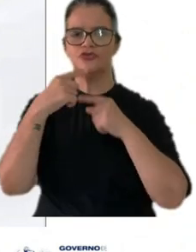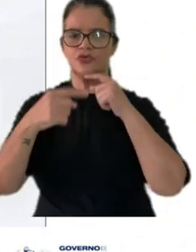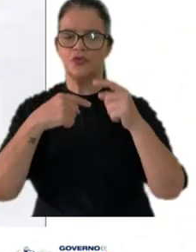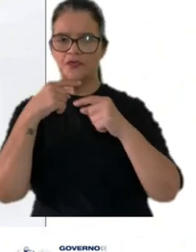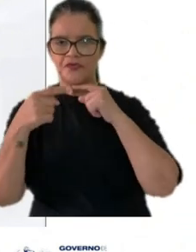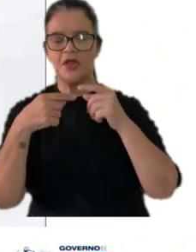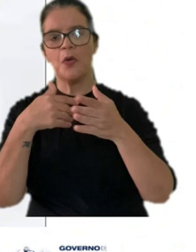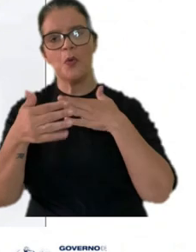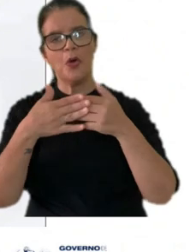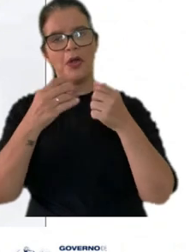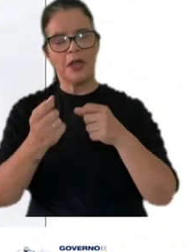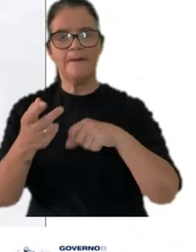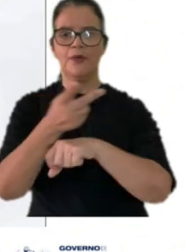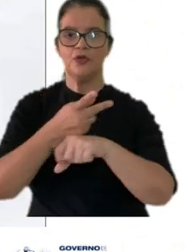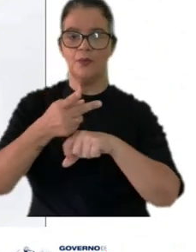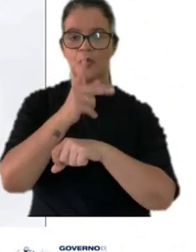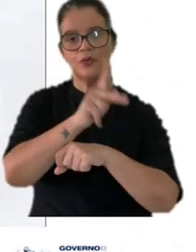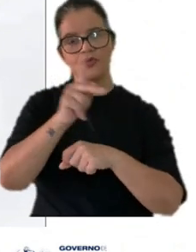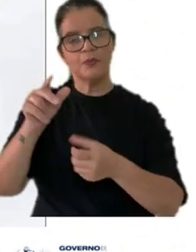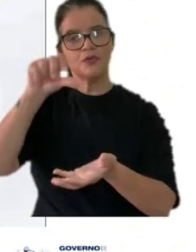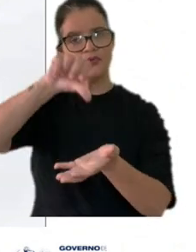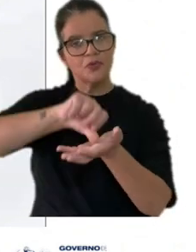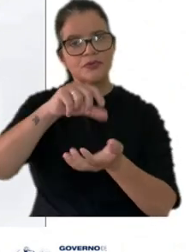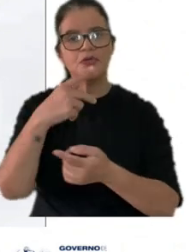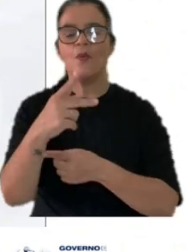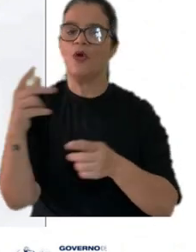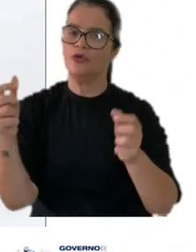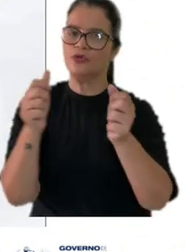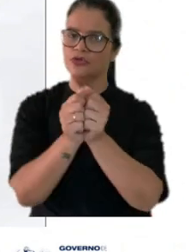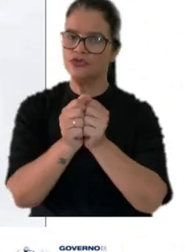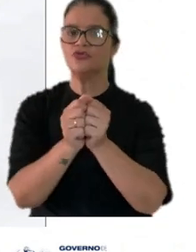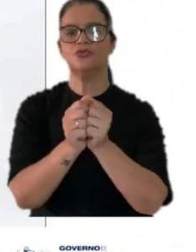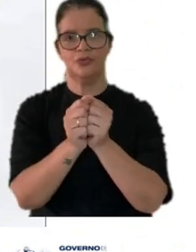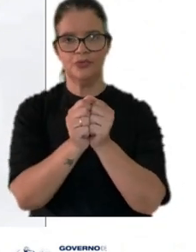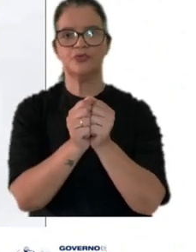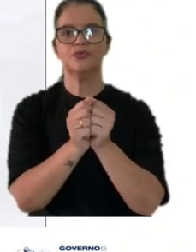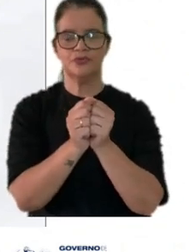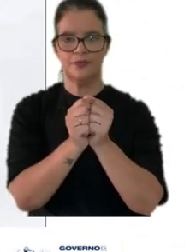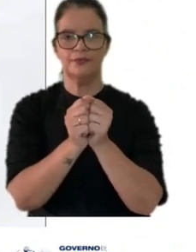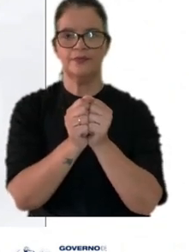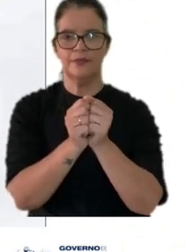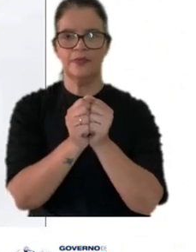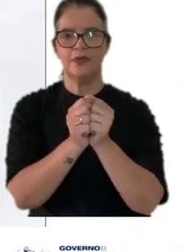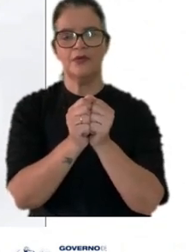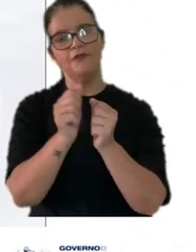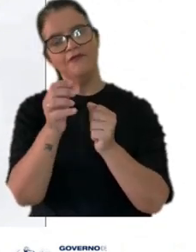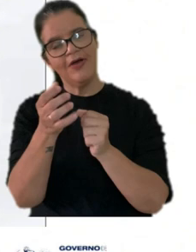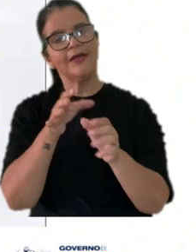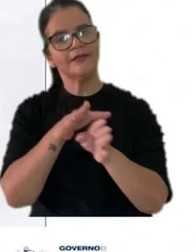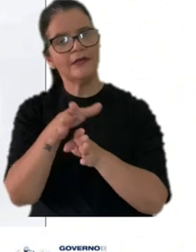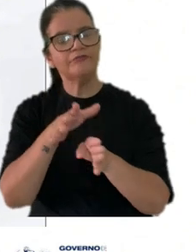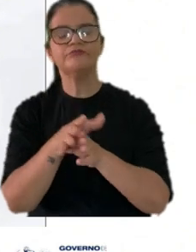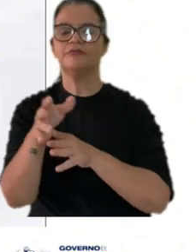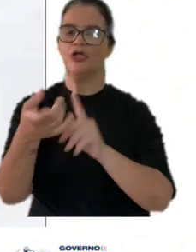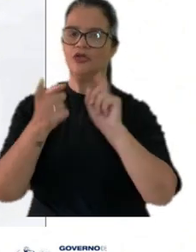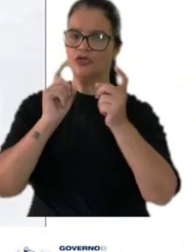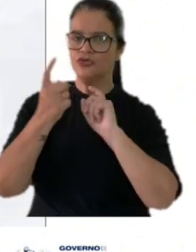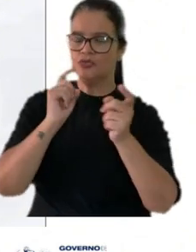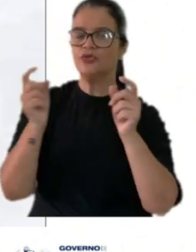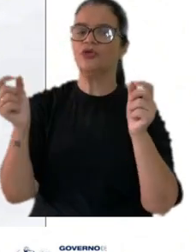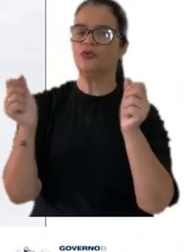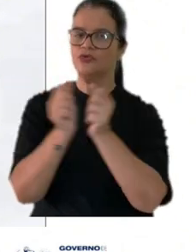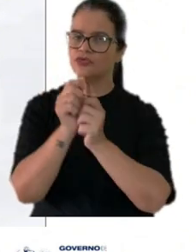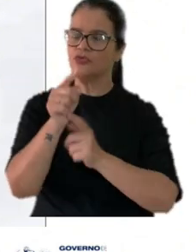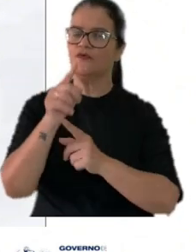o professor do seu polo que junto ele estará mediando e discutindo com você os